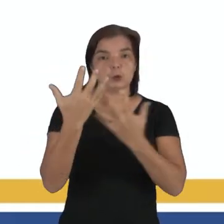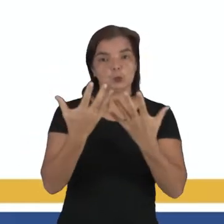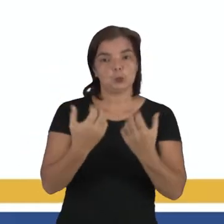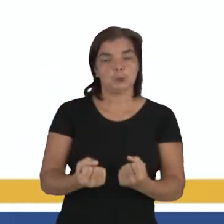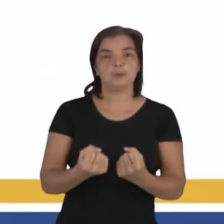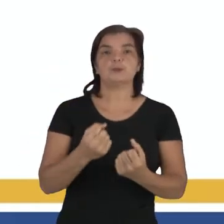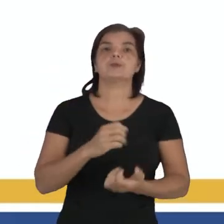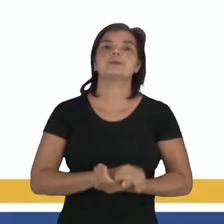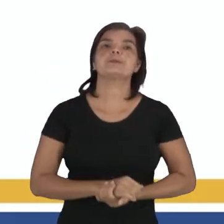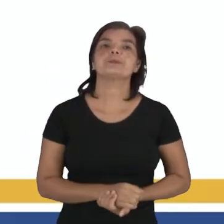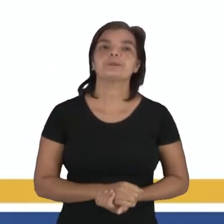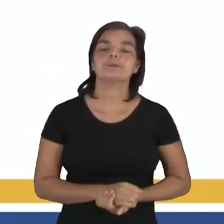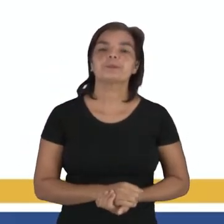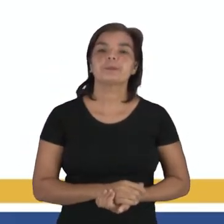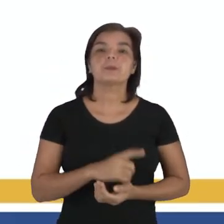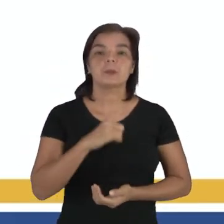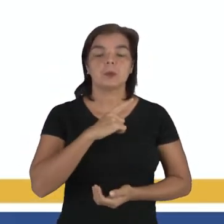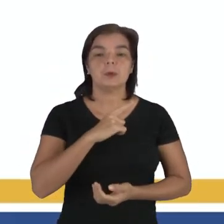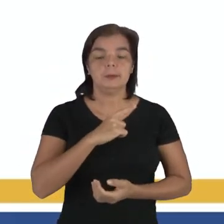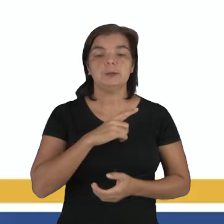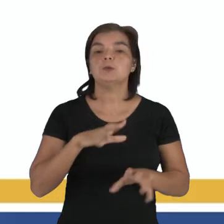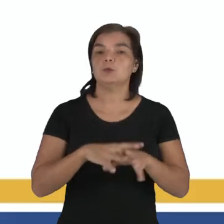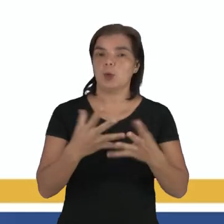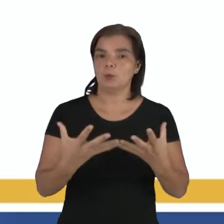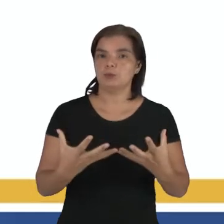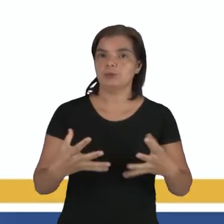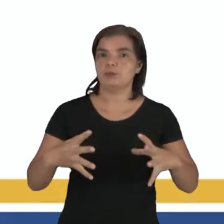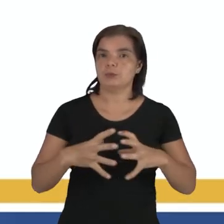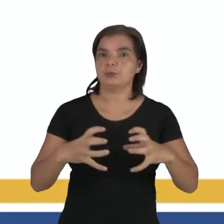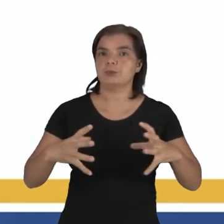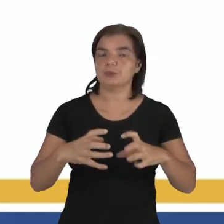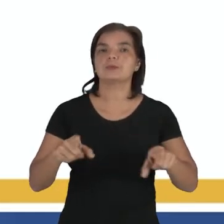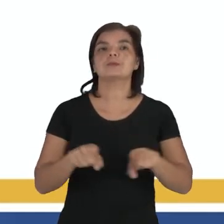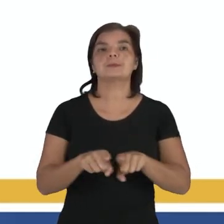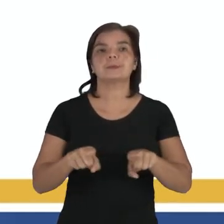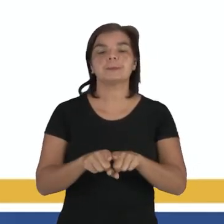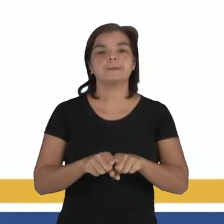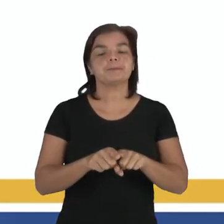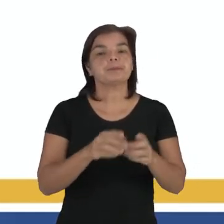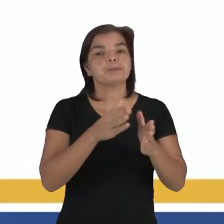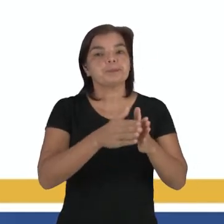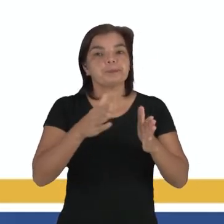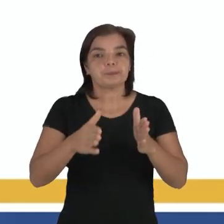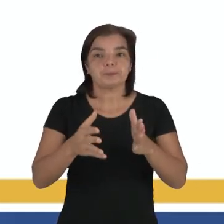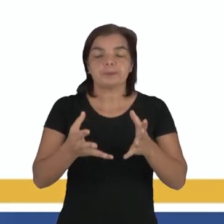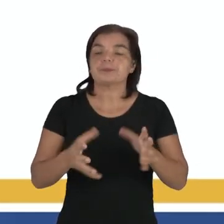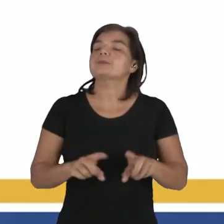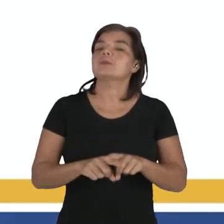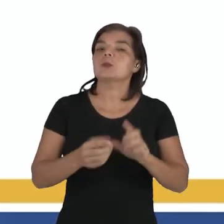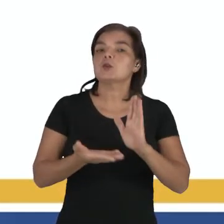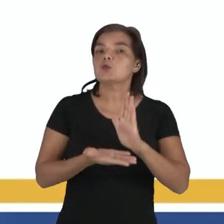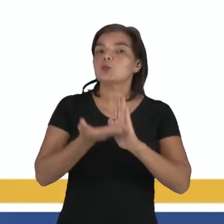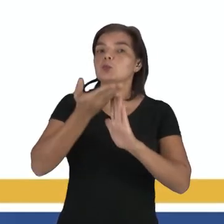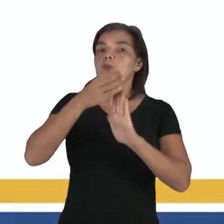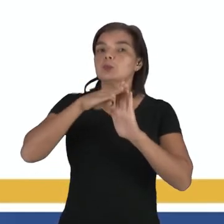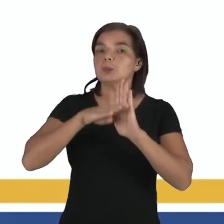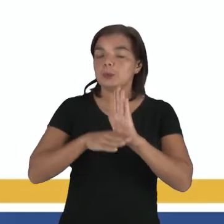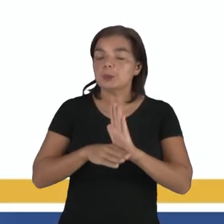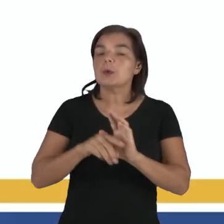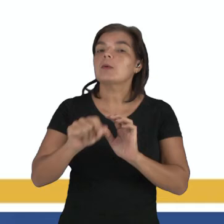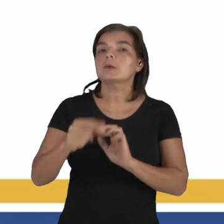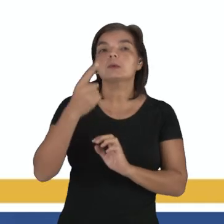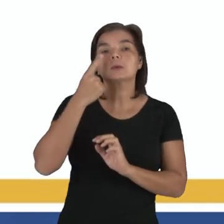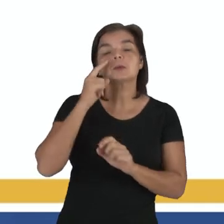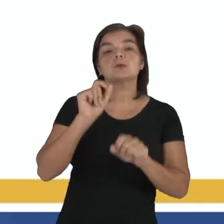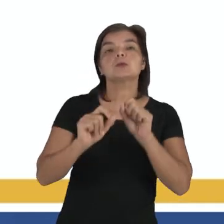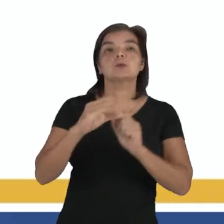empuxo. É uma força que tem a ver com a gravidade também. Esse processo de sobe e desce devido à diferença de densidade é o que a gente